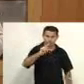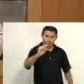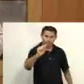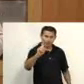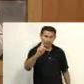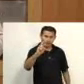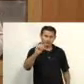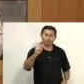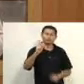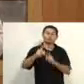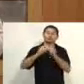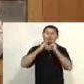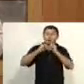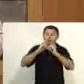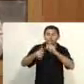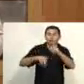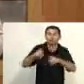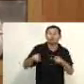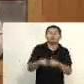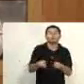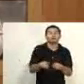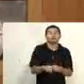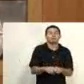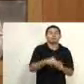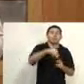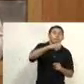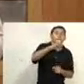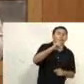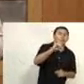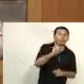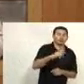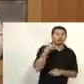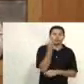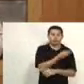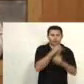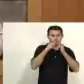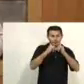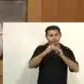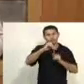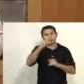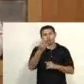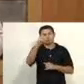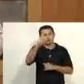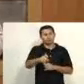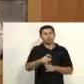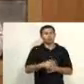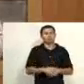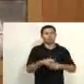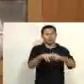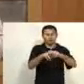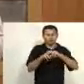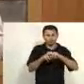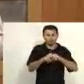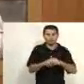padrão populacional, e a média dos nossos dados. Ou seja, então,